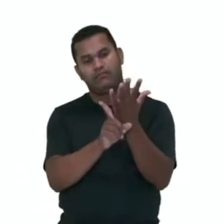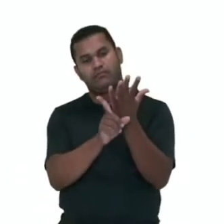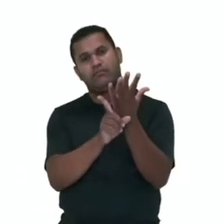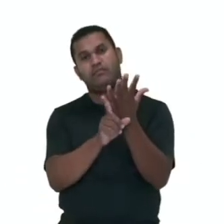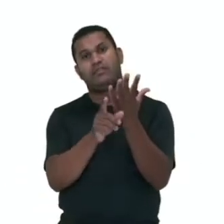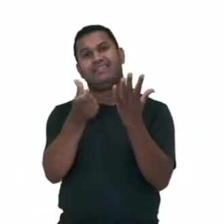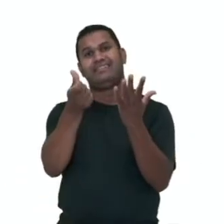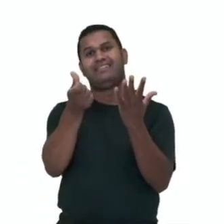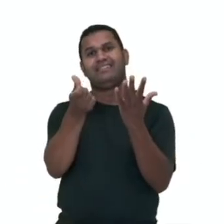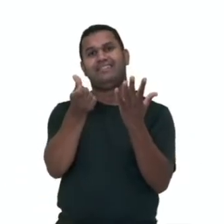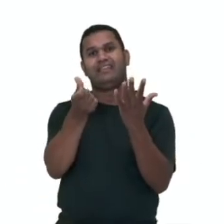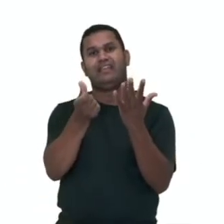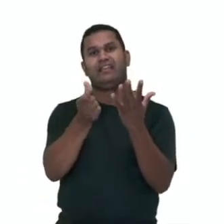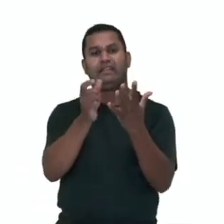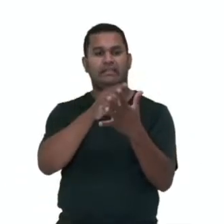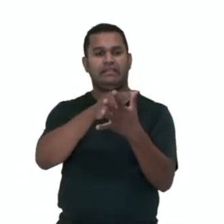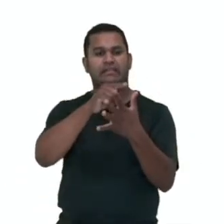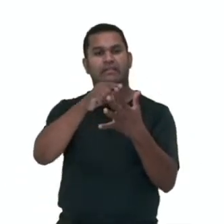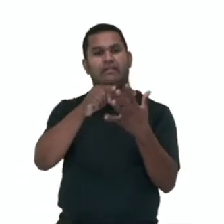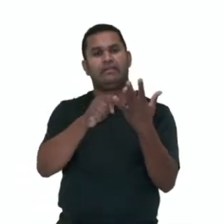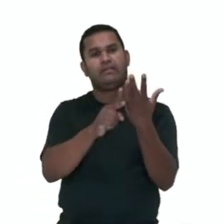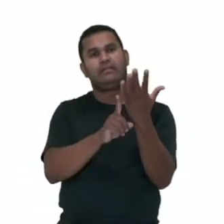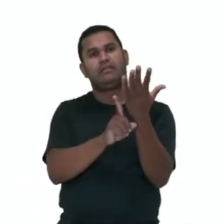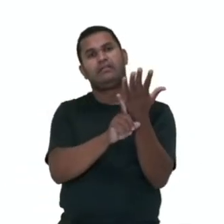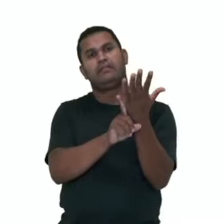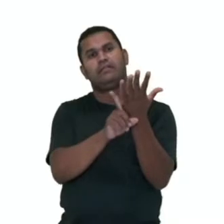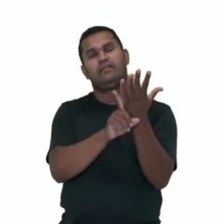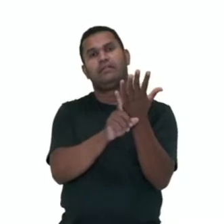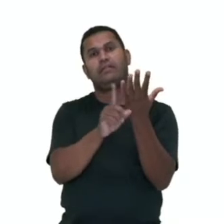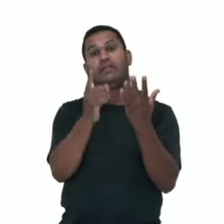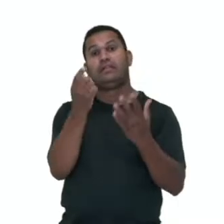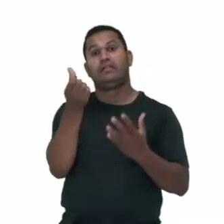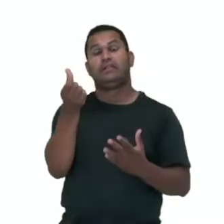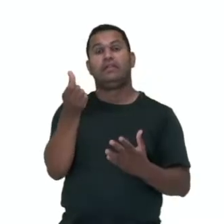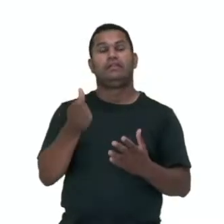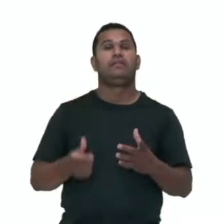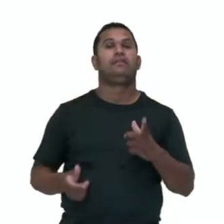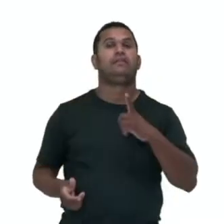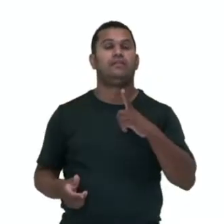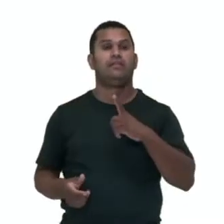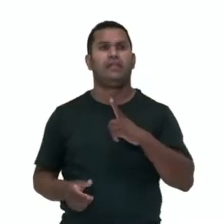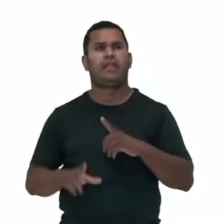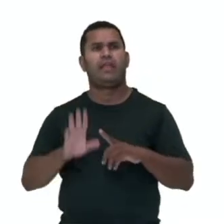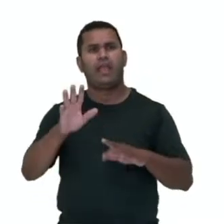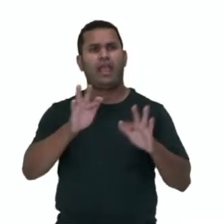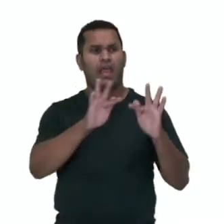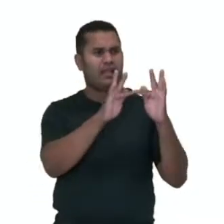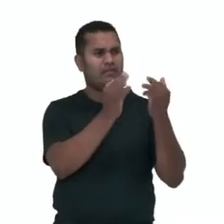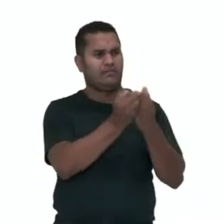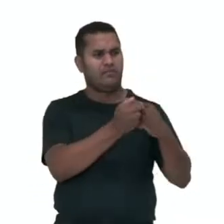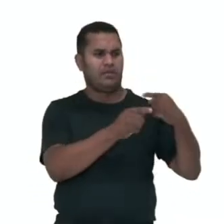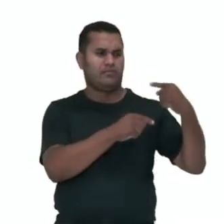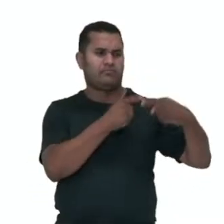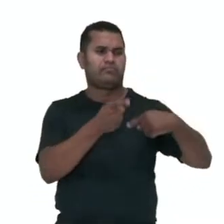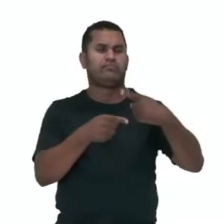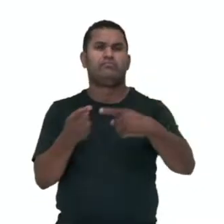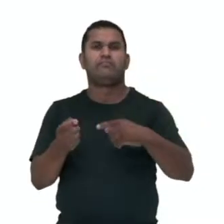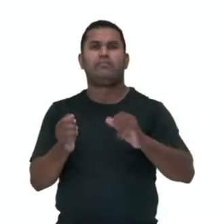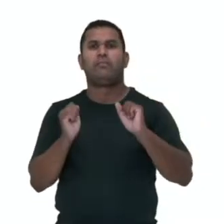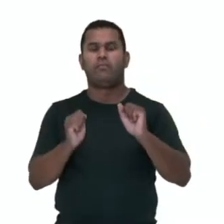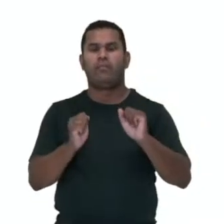é verdade sim. Se uma pessoa com uma mão normal de 5 dedos tiver um filho com alguém que tem um dedo extra, a